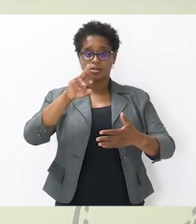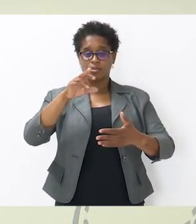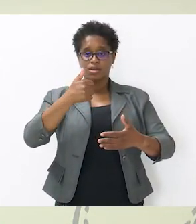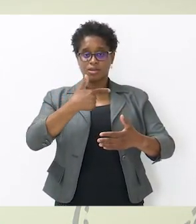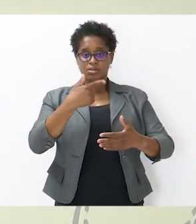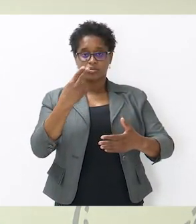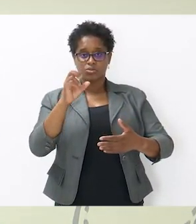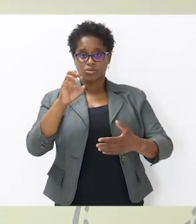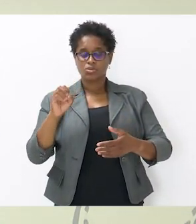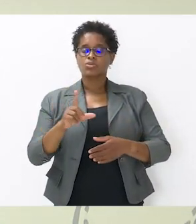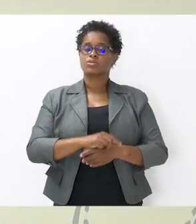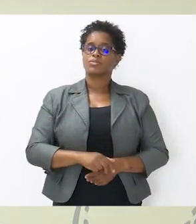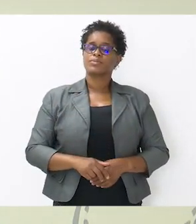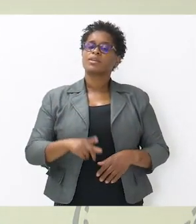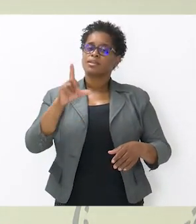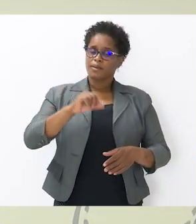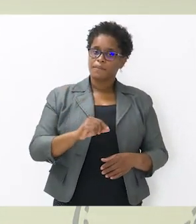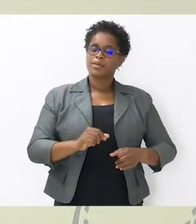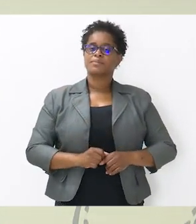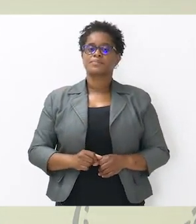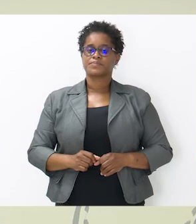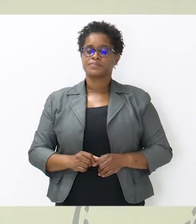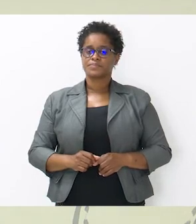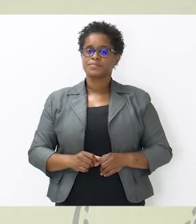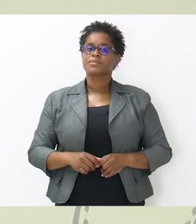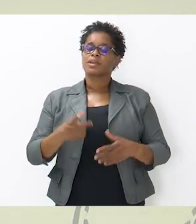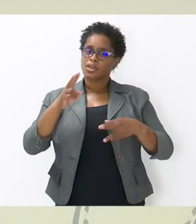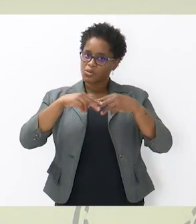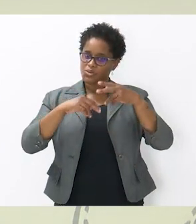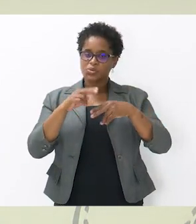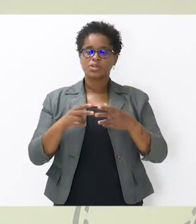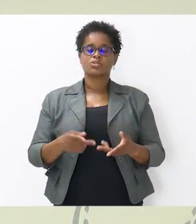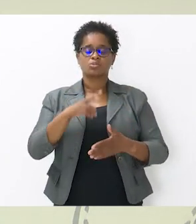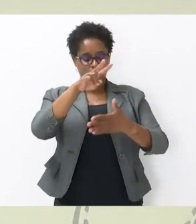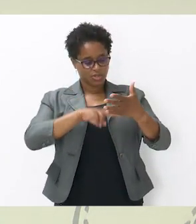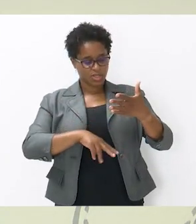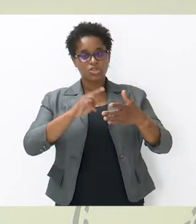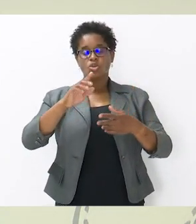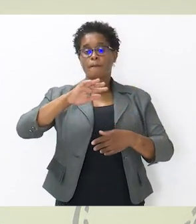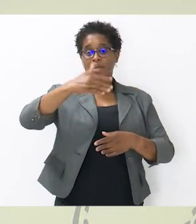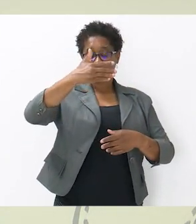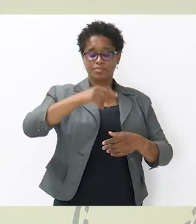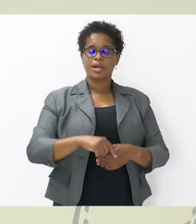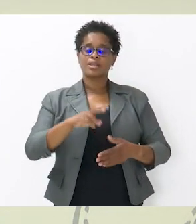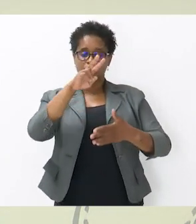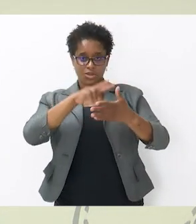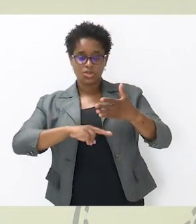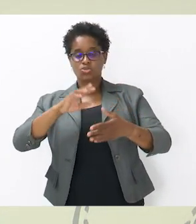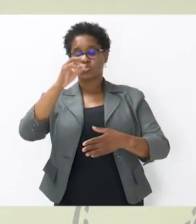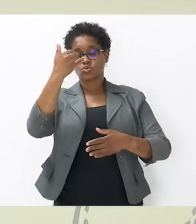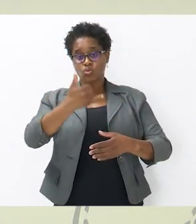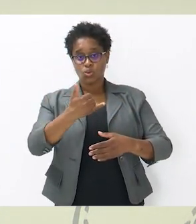dramaturgo, certo? E ainda vimos que é constituído por texto principal e